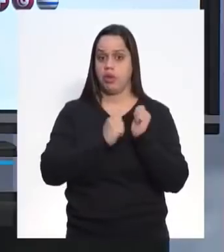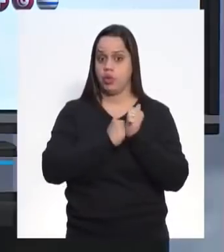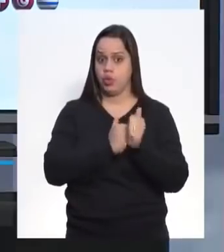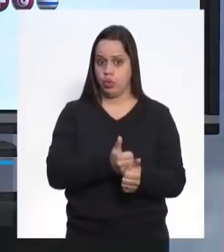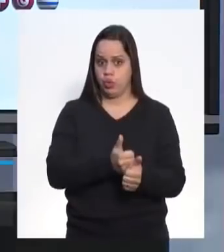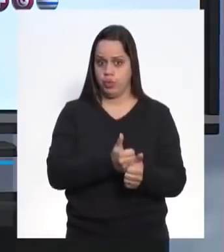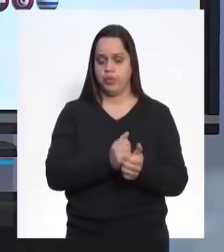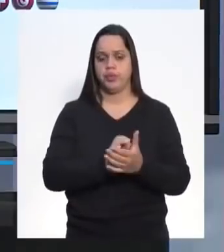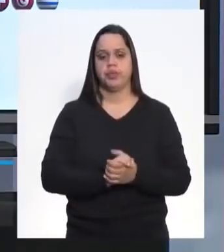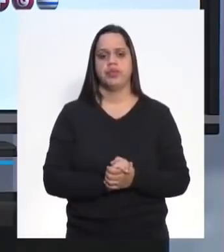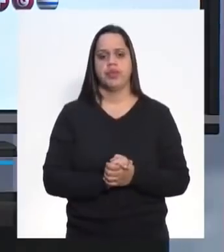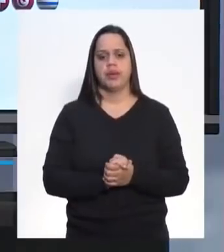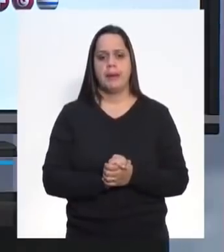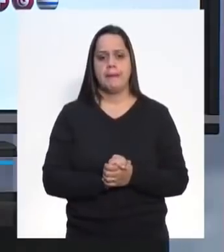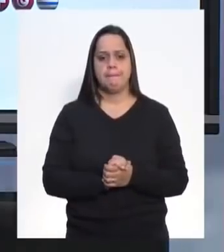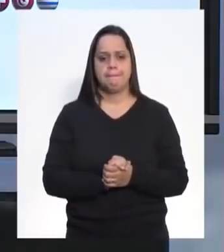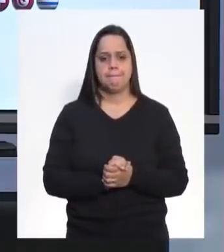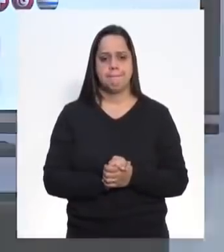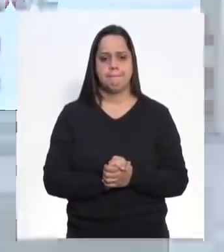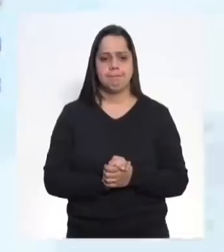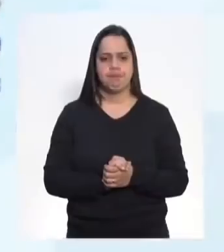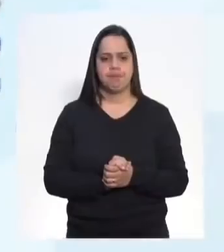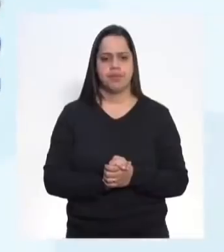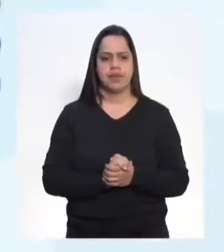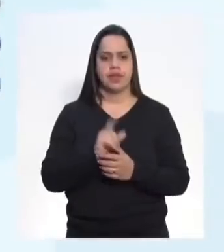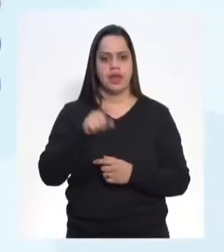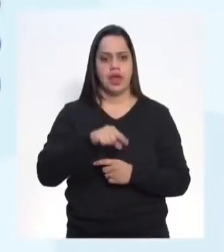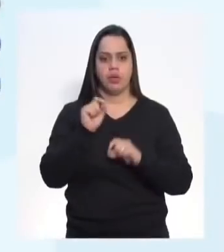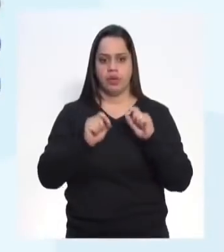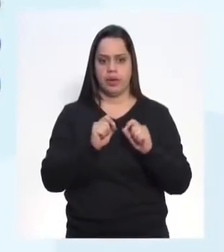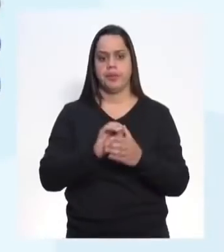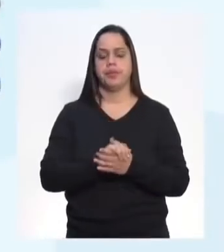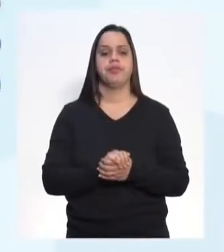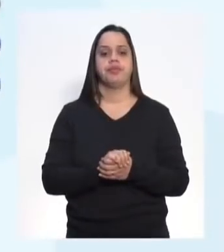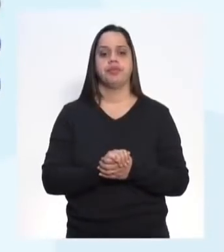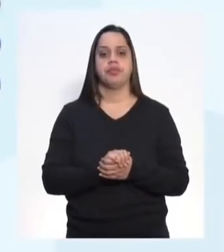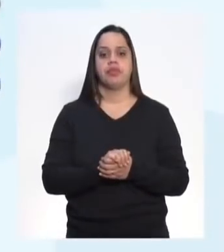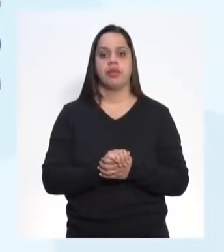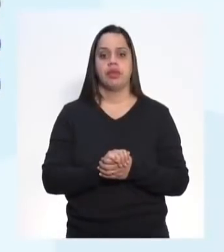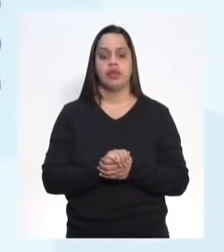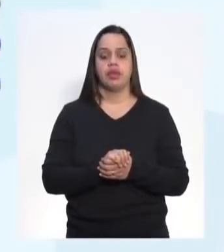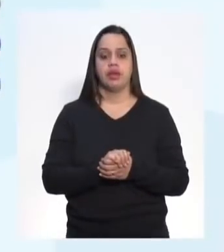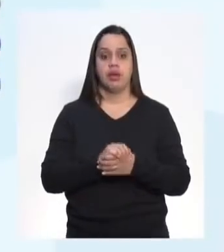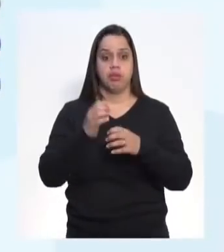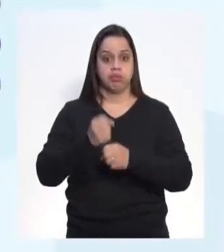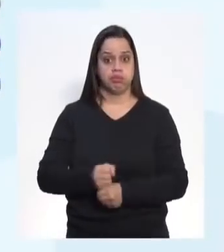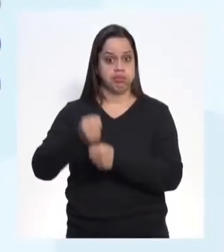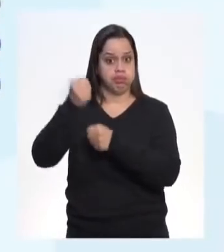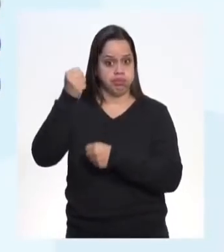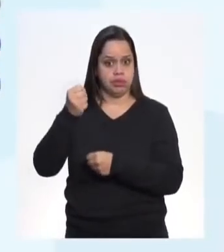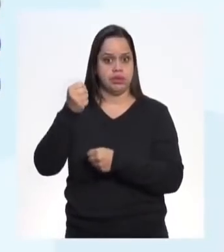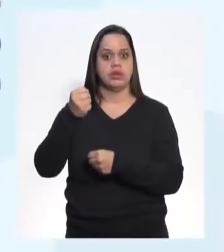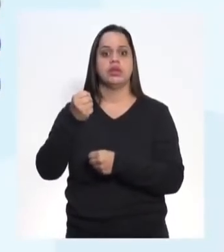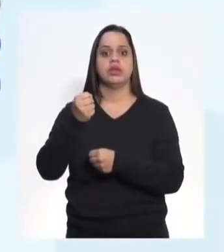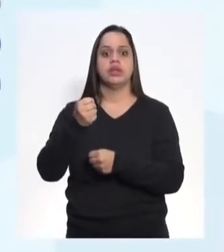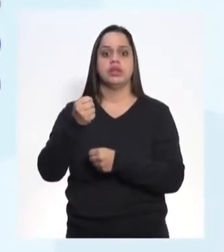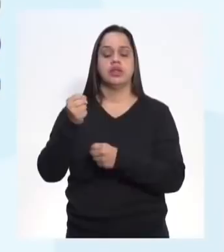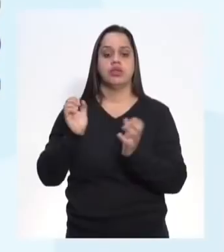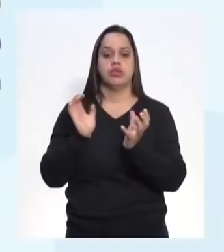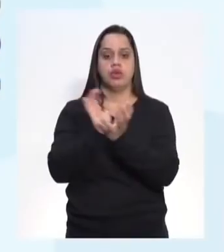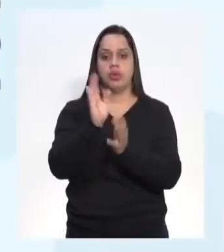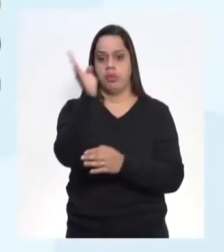Pode pôr na tela para eles, diretor, que é o seguinte, ó. O primeiro título mundial da seleção brasileira foi